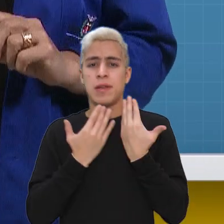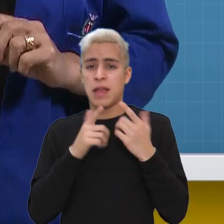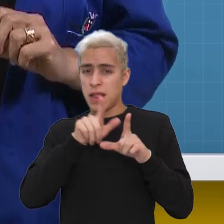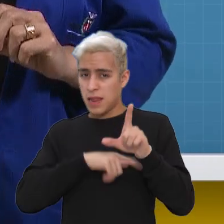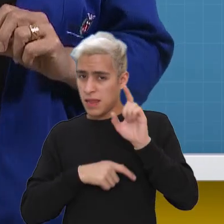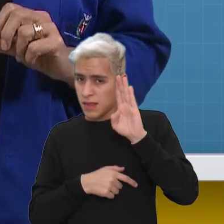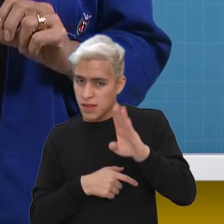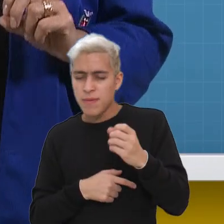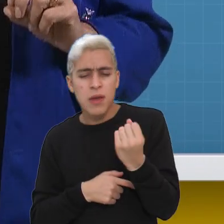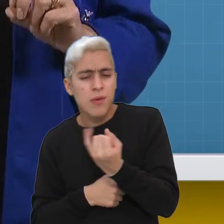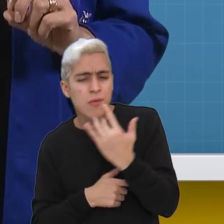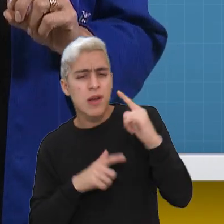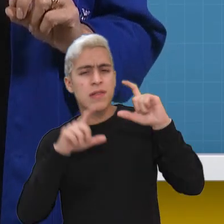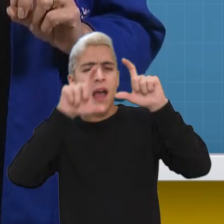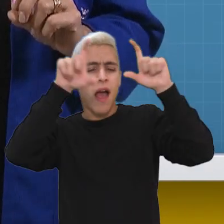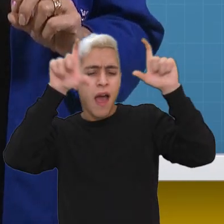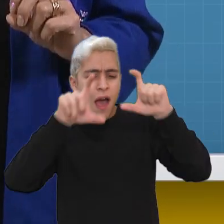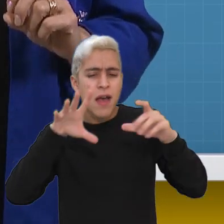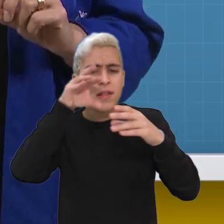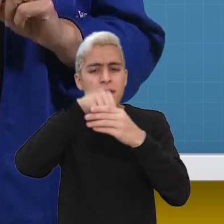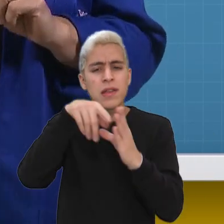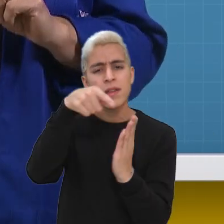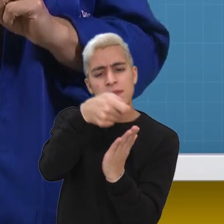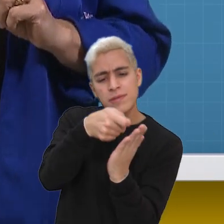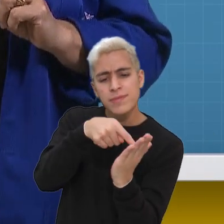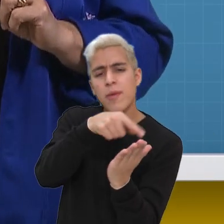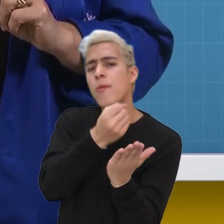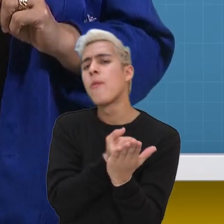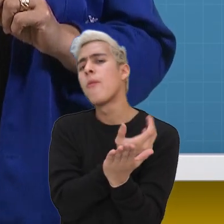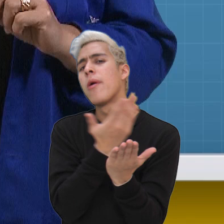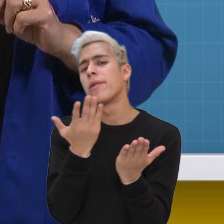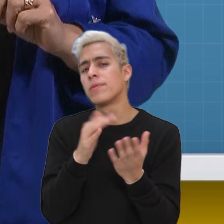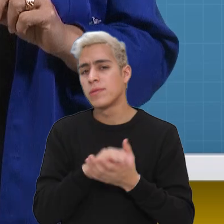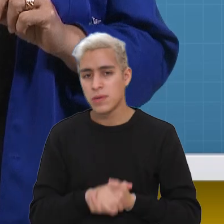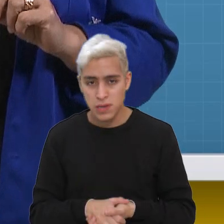B. Quantas estrofes há nesse poema?